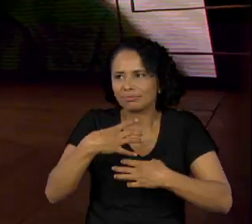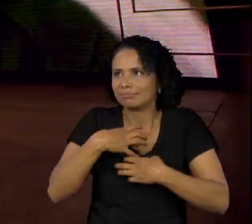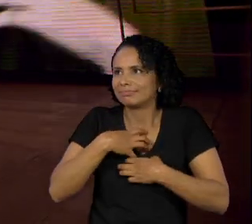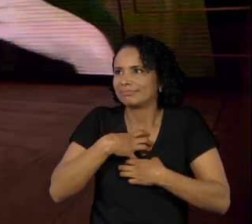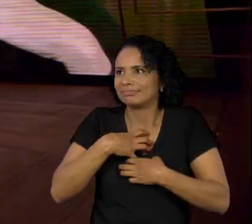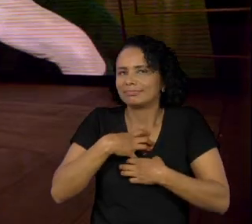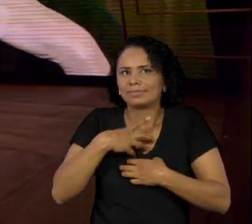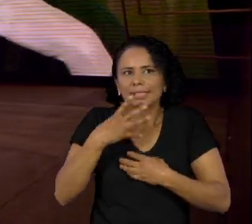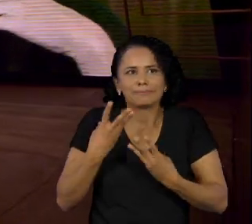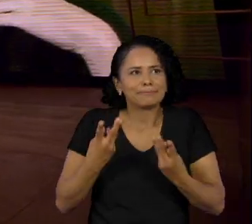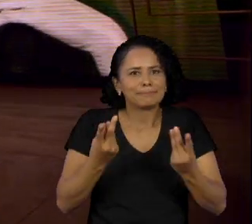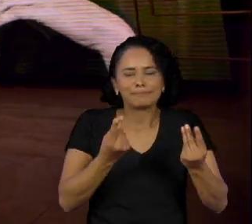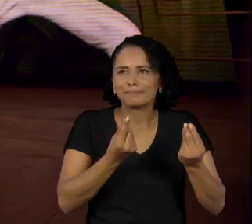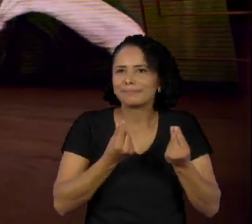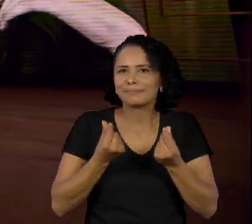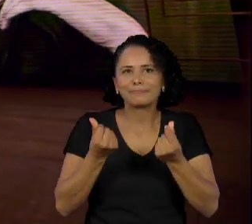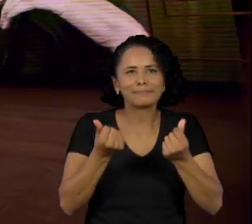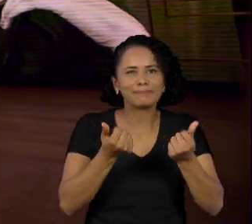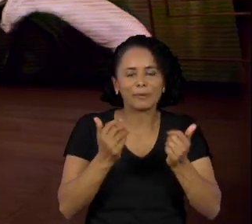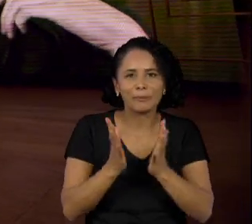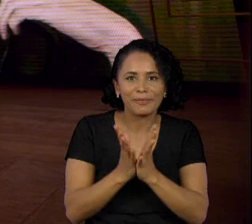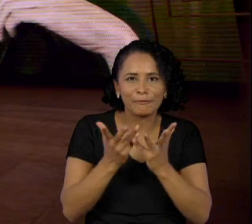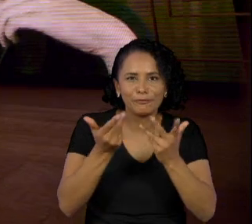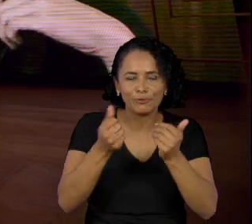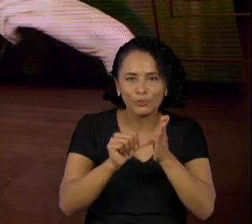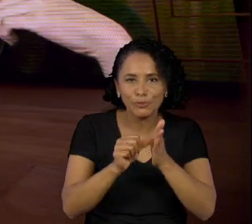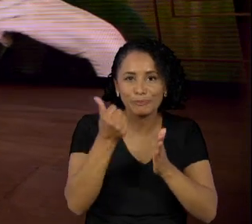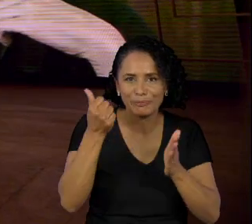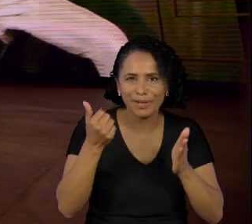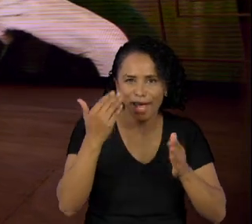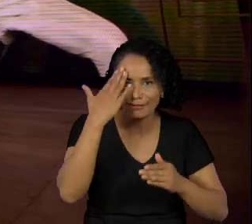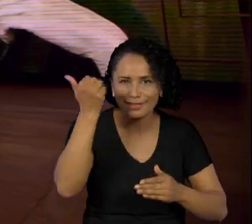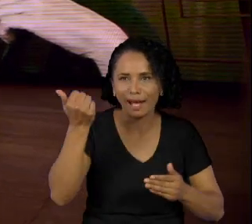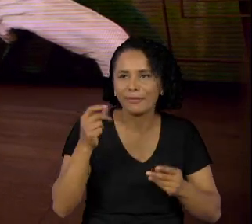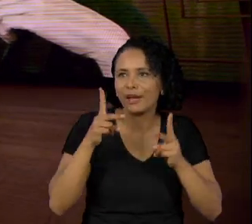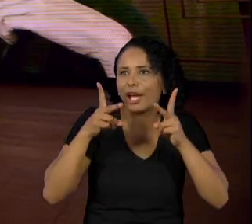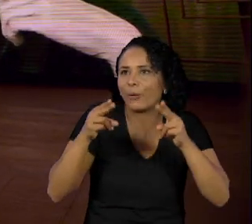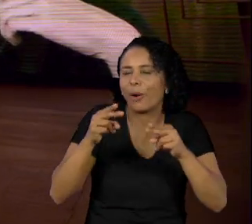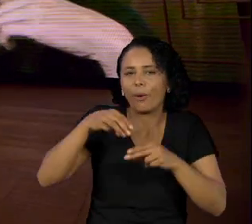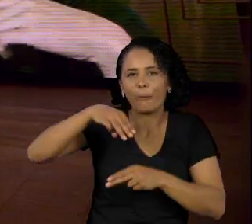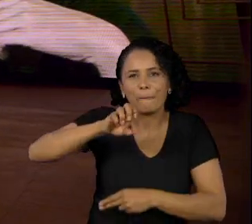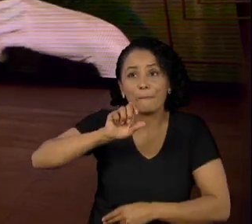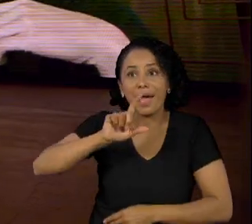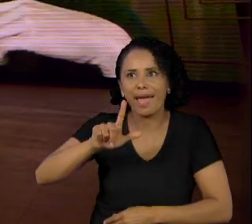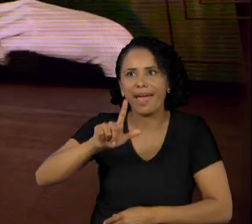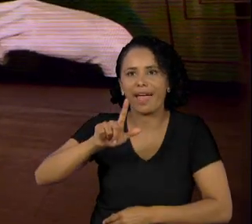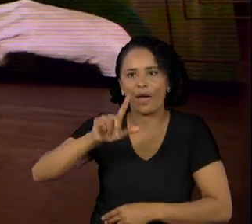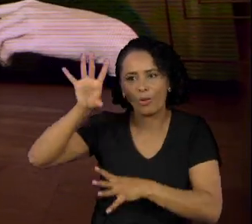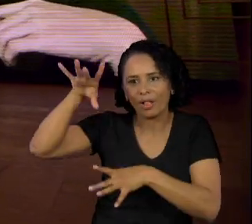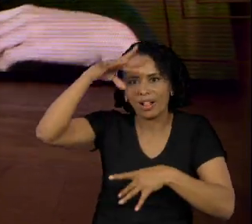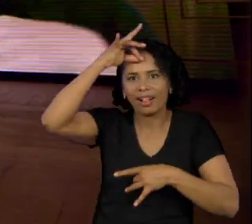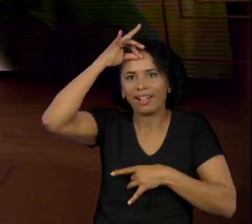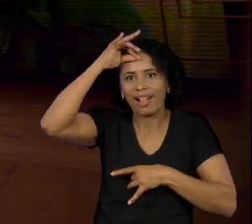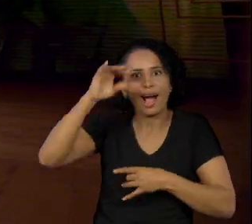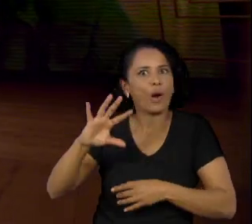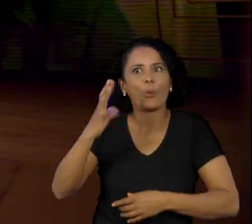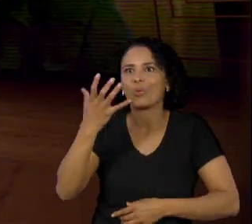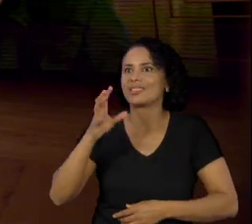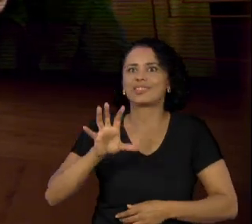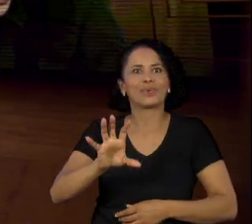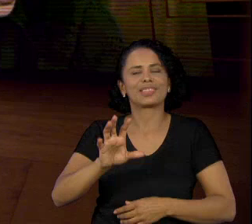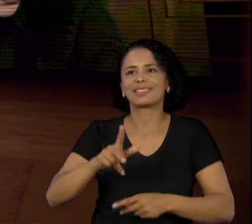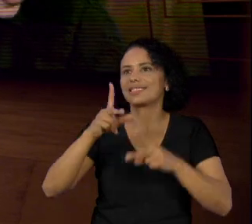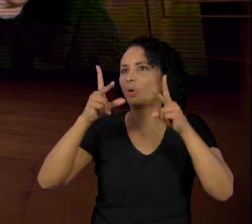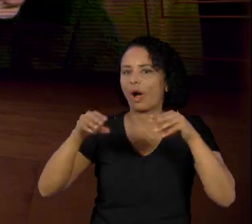primeira sensação, sabe? E eu acho que no caso da Mel, ele aconteceu assim. Nessa